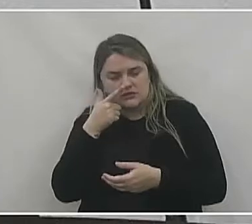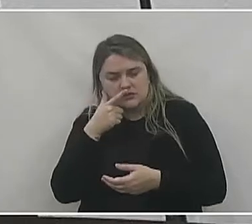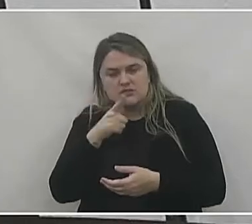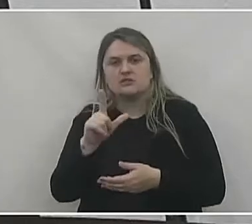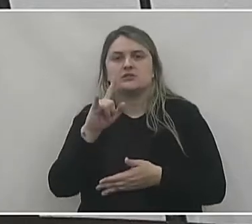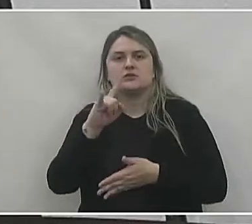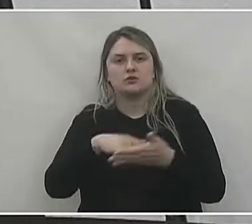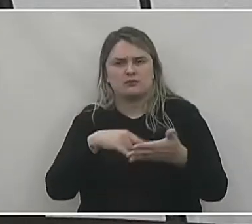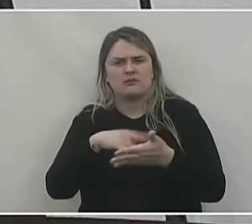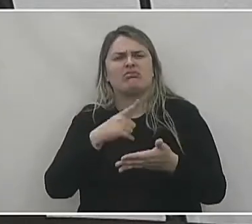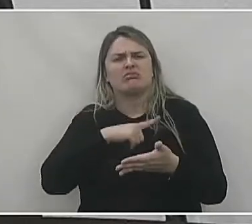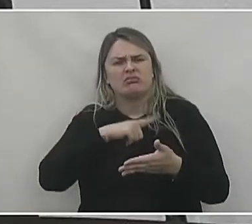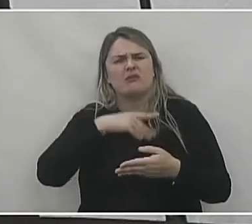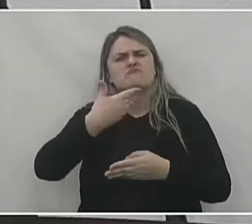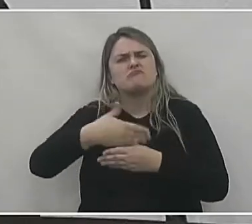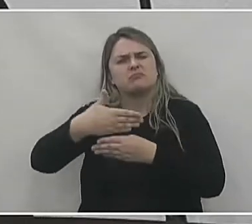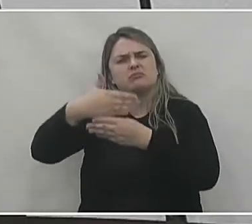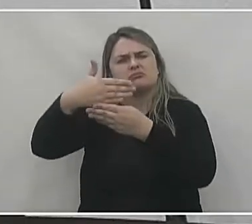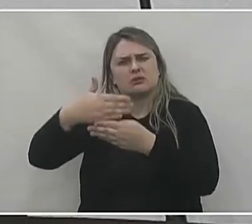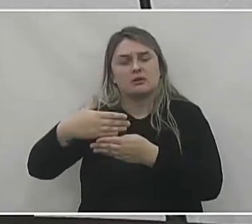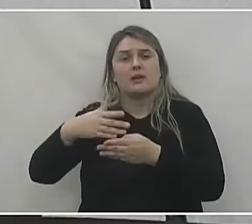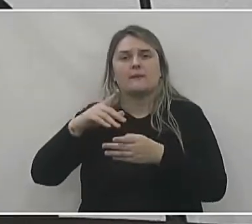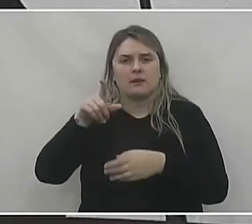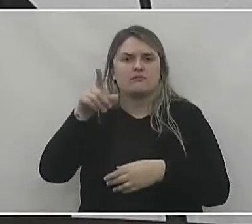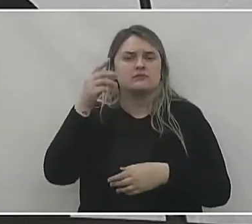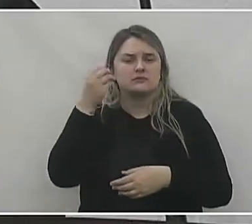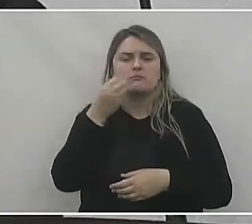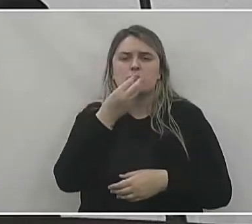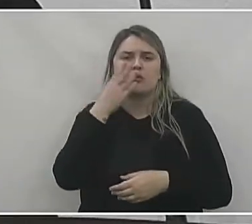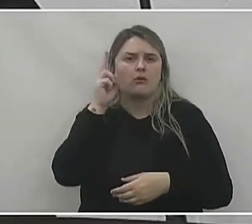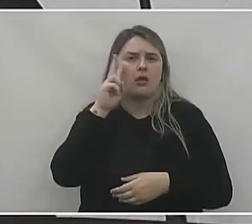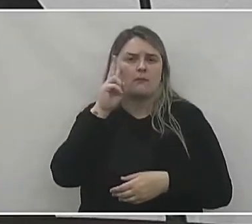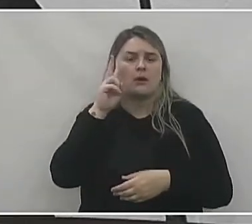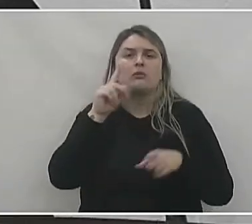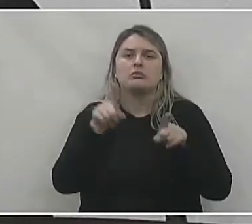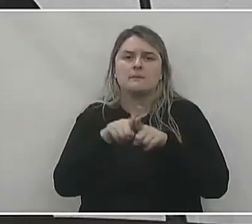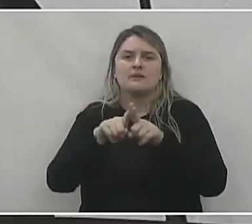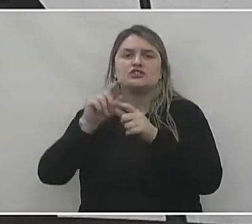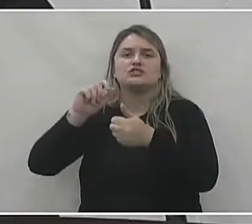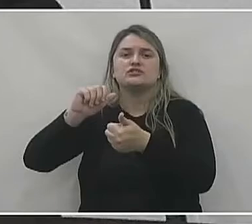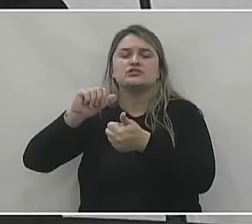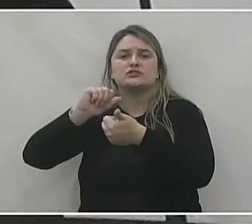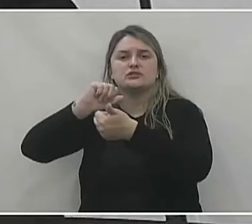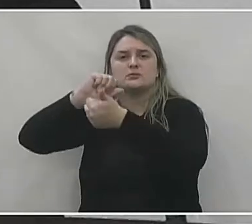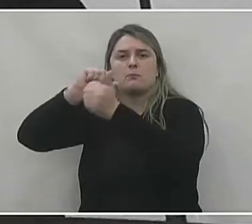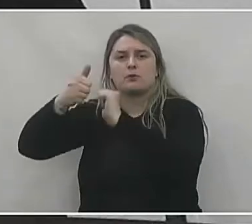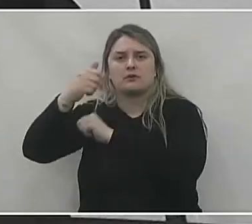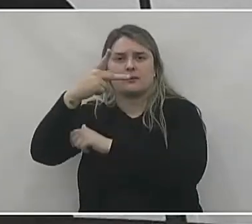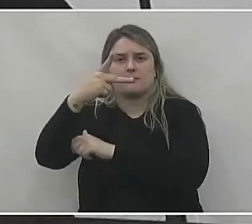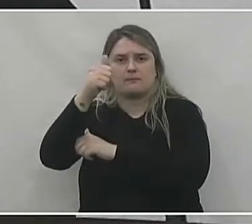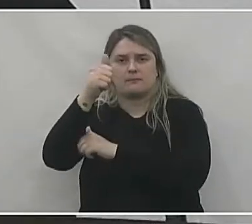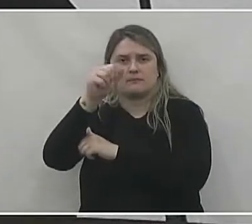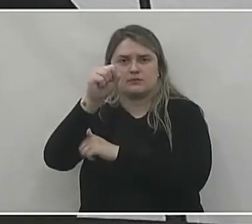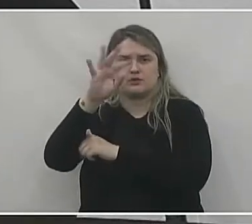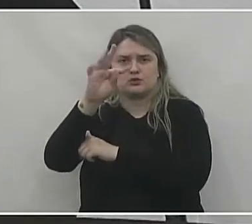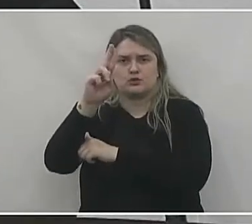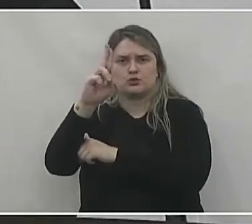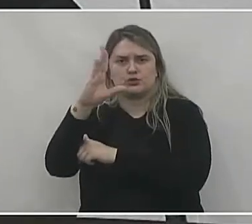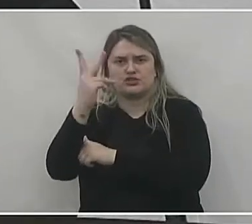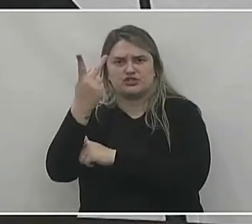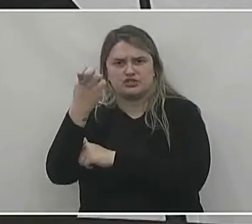teria tantas obras, né, mas bem lembrado, o Pastuchão e o Antioco Pereira, né?